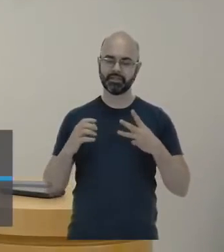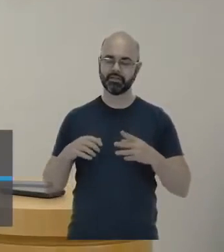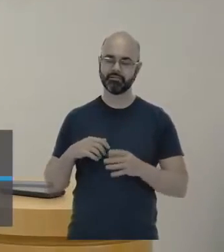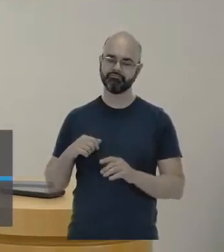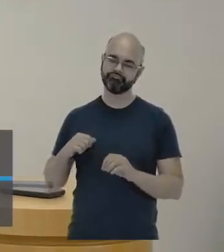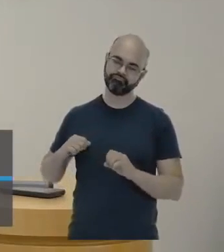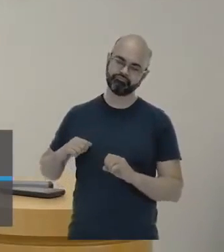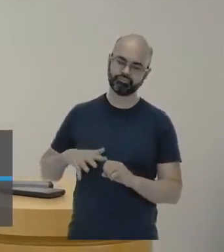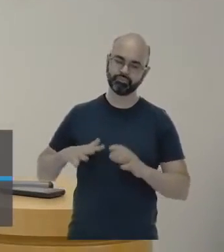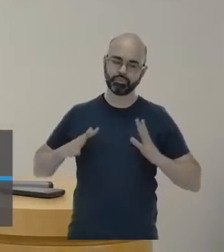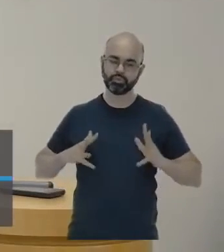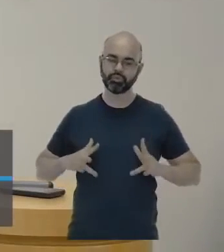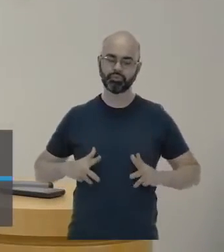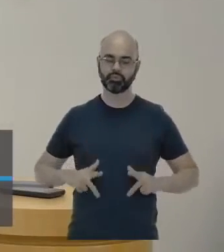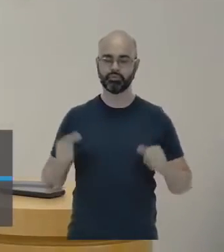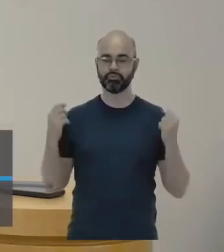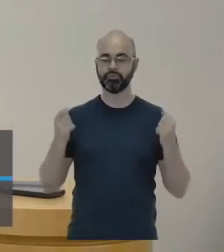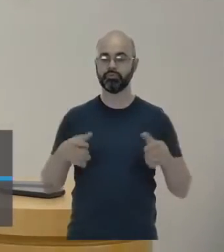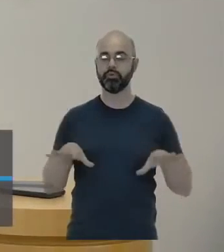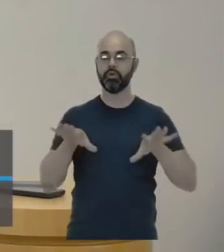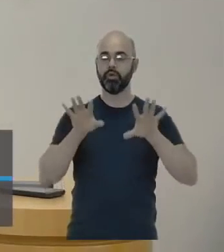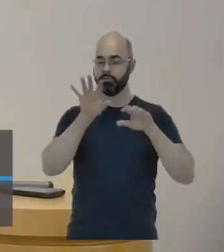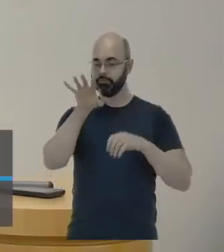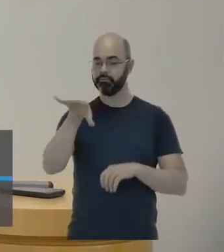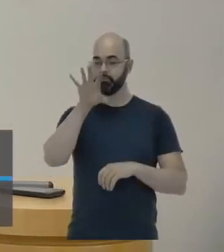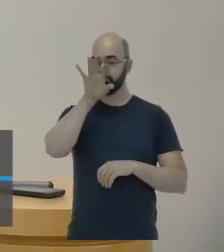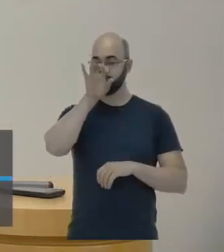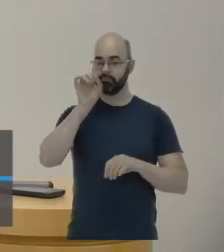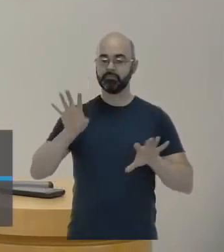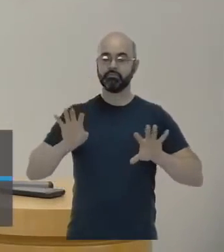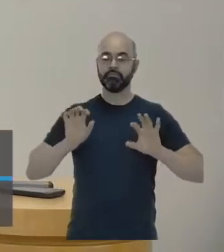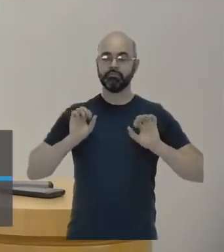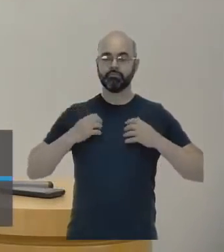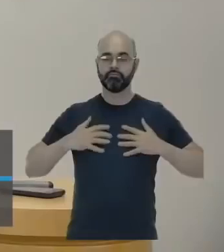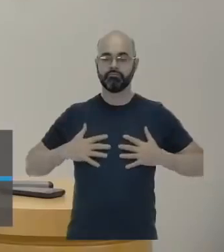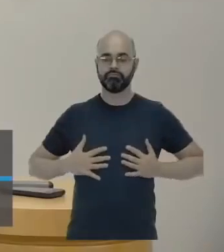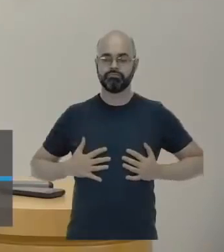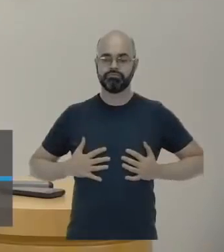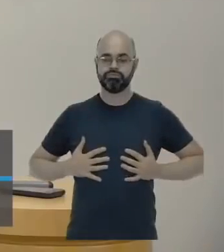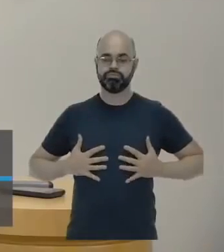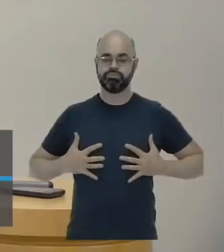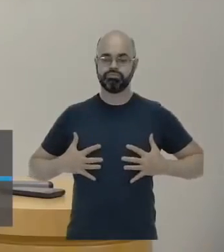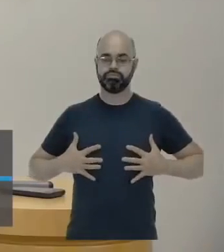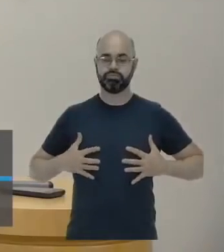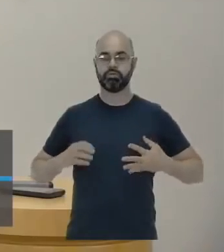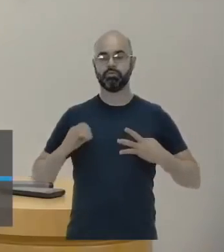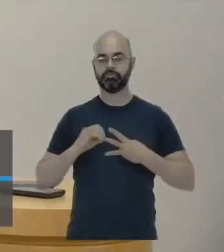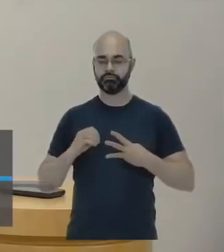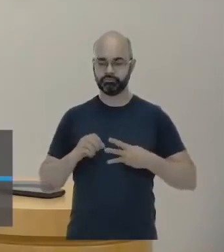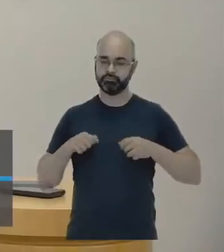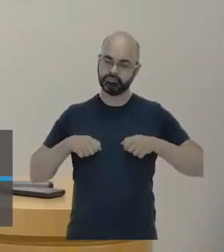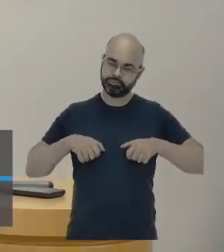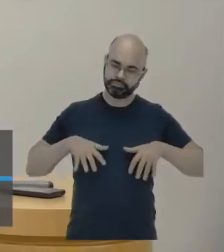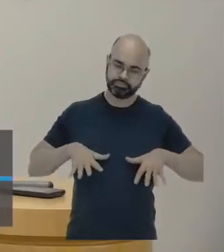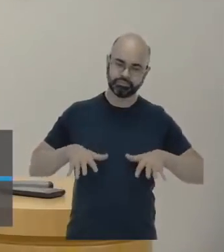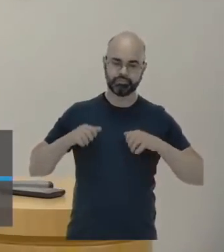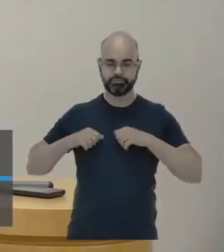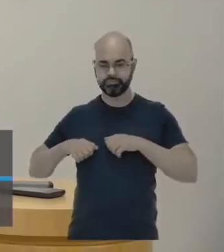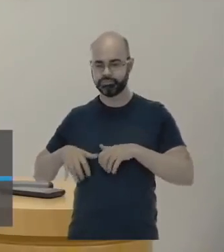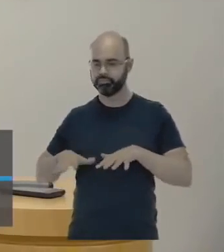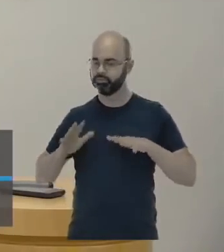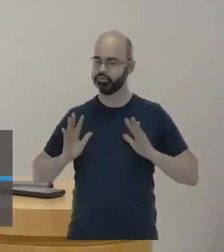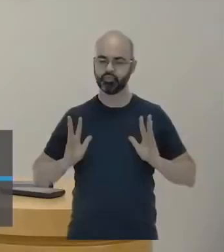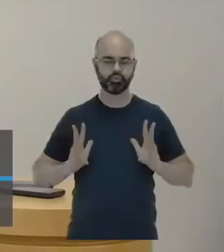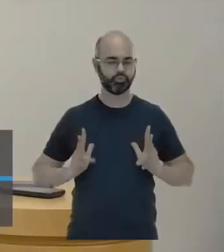interação entre o sistema respiratório e digestório para a nutrição do corpo? Então a gente precisa entender por que esses dois interagem. Mas como a gente